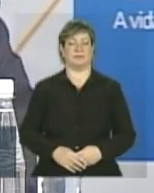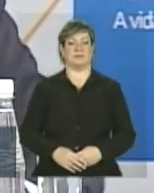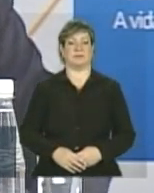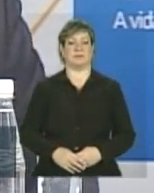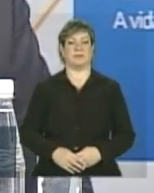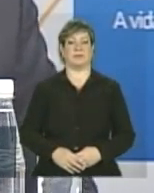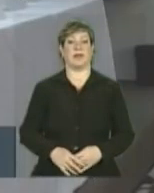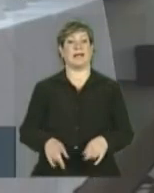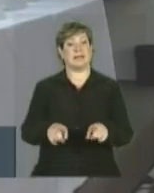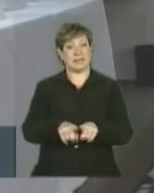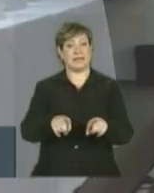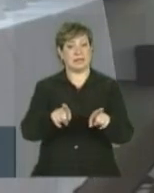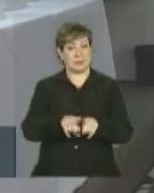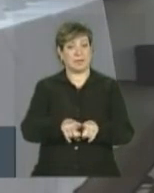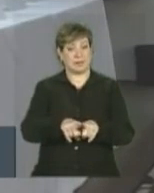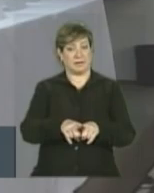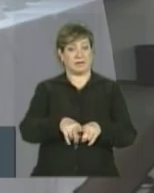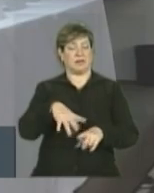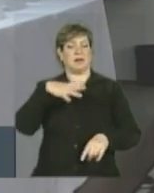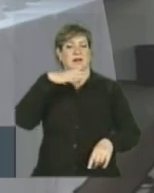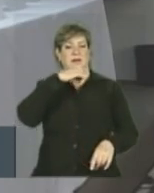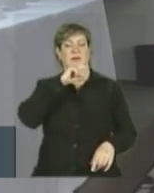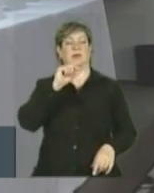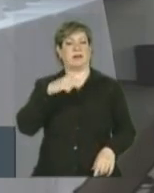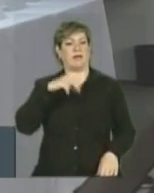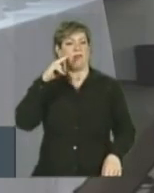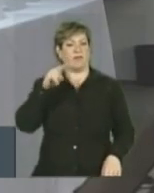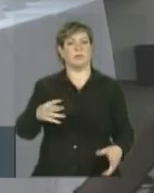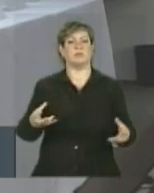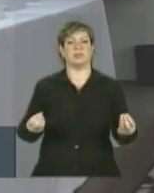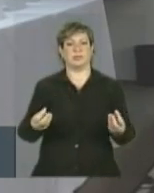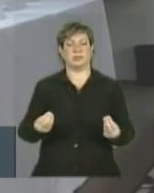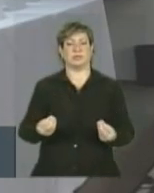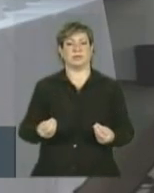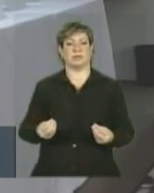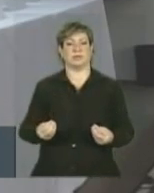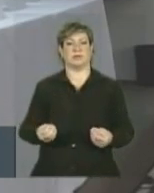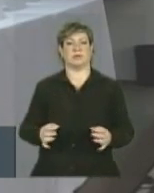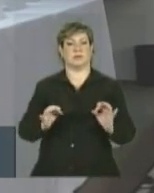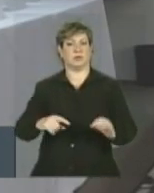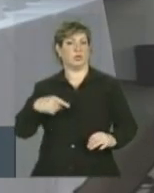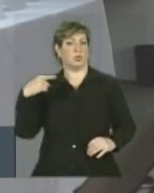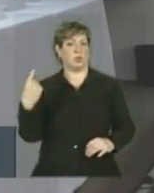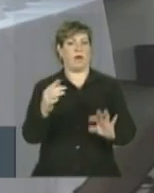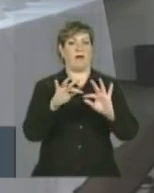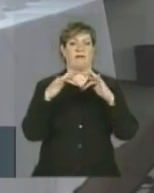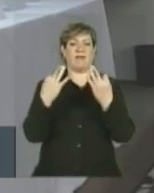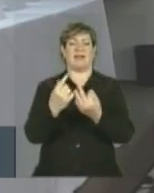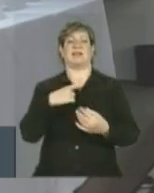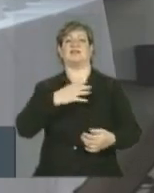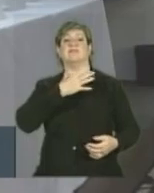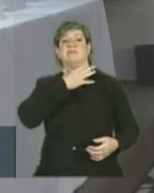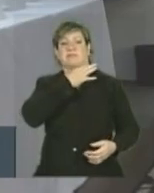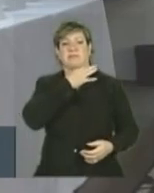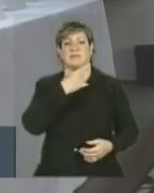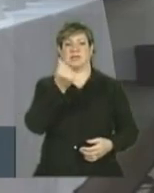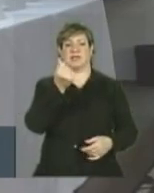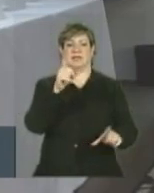Também achamos, e tem se visto muito, a afirmação de que as famílias estão muito endividadas, e